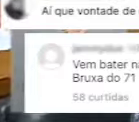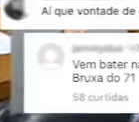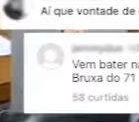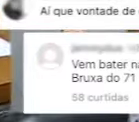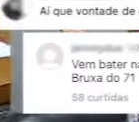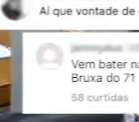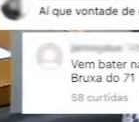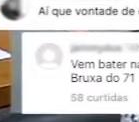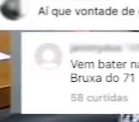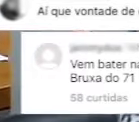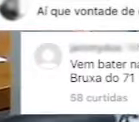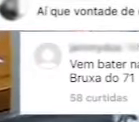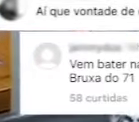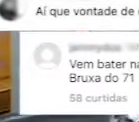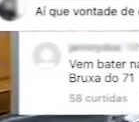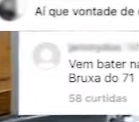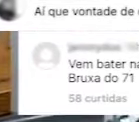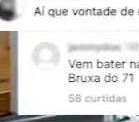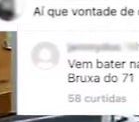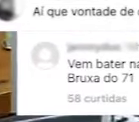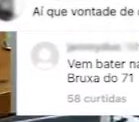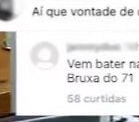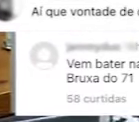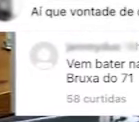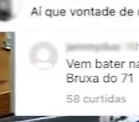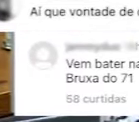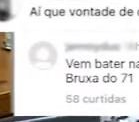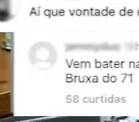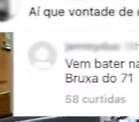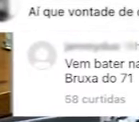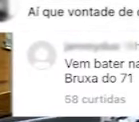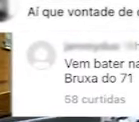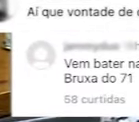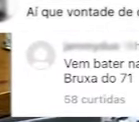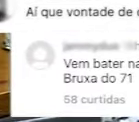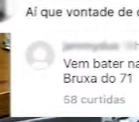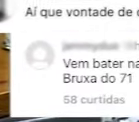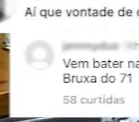manda contar as horas que eu ainda tenho para viver, né? Então,